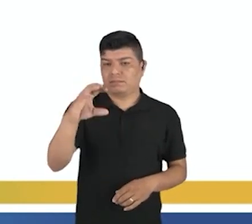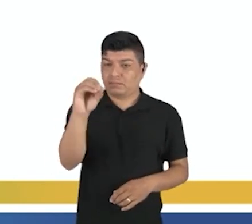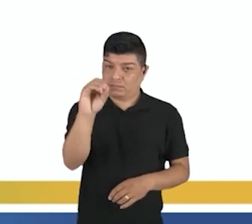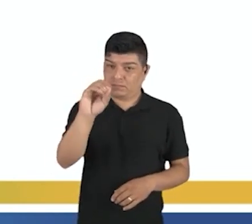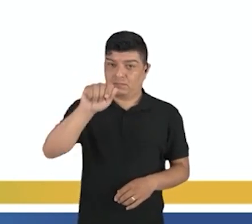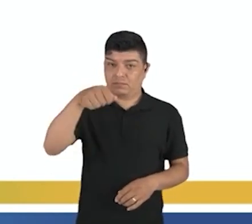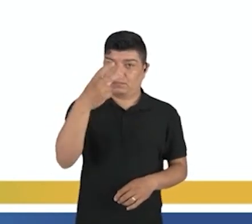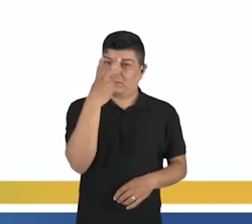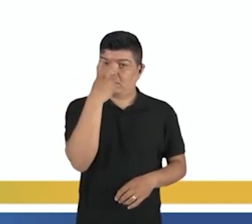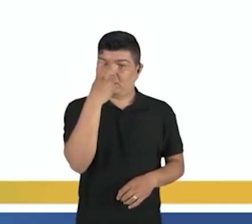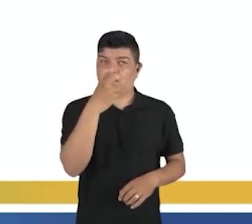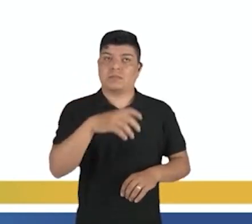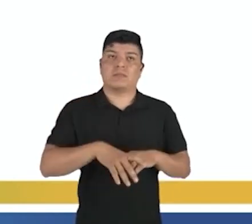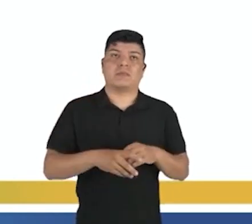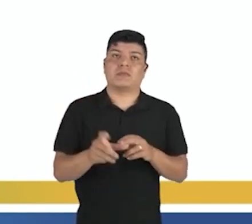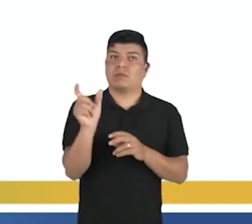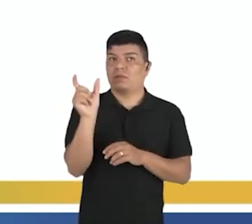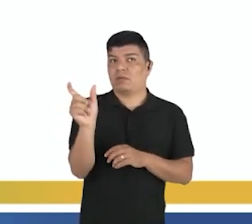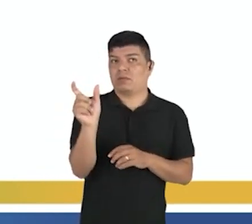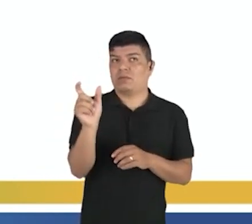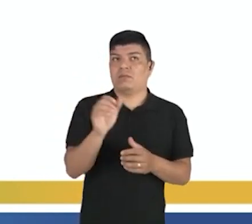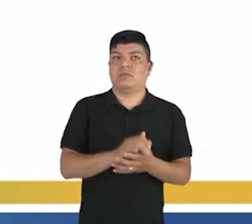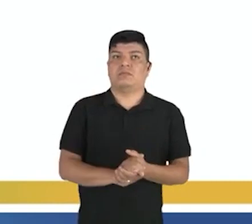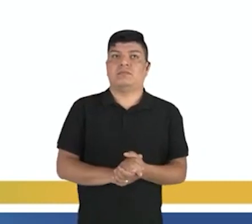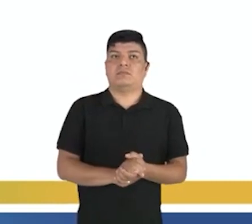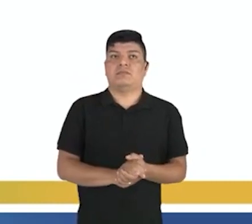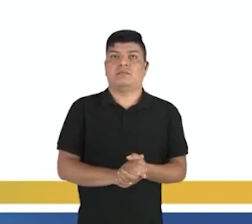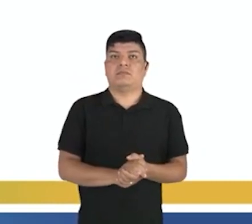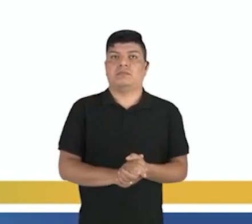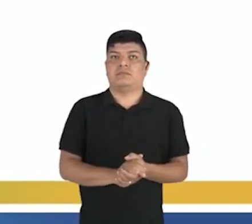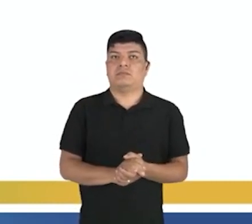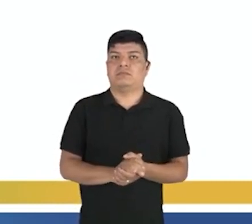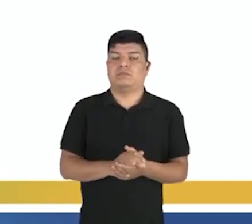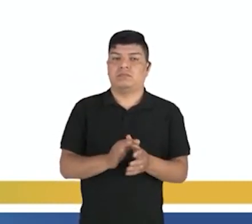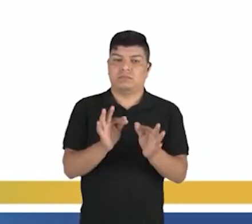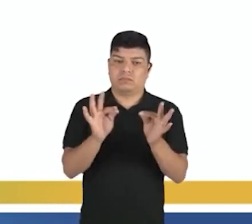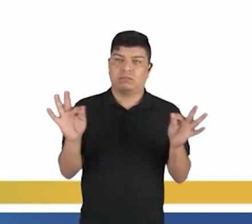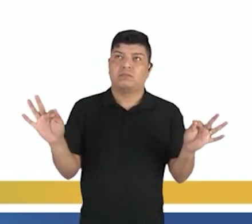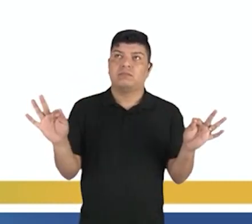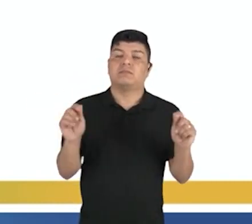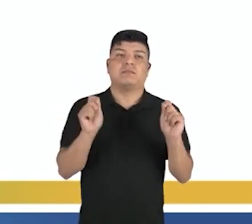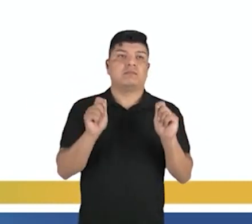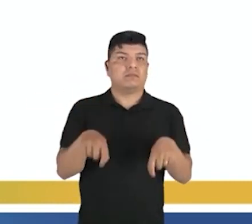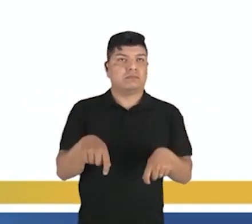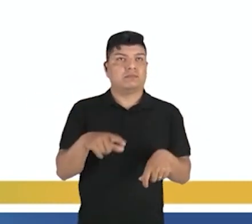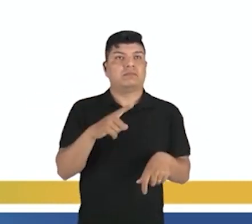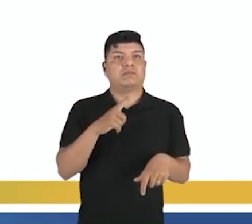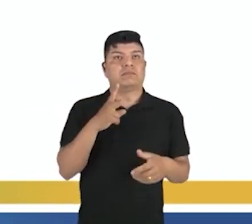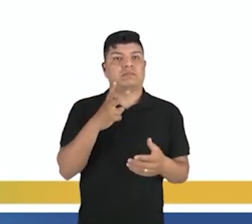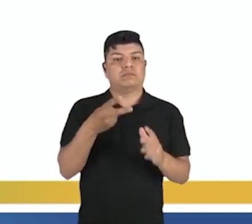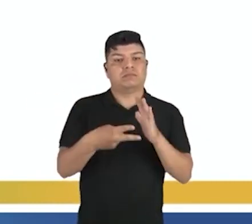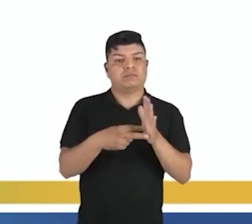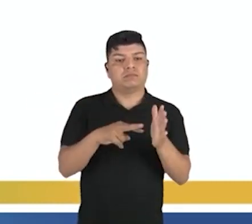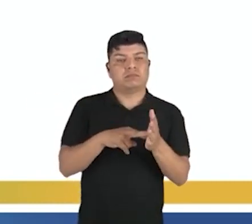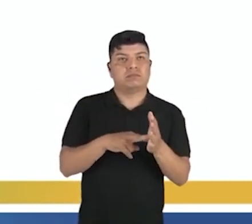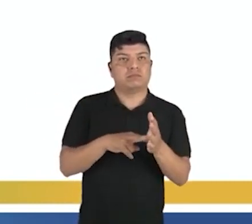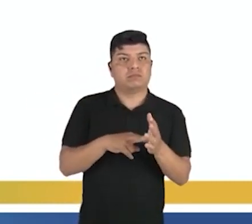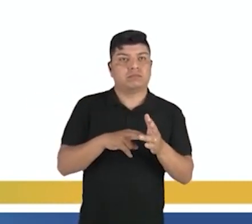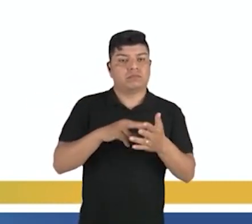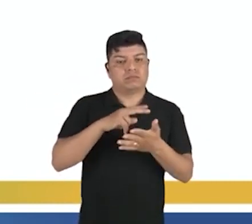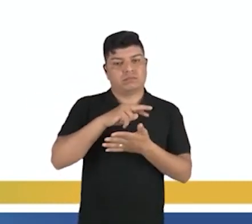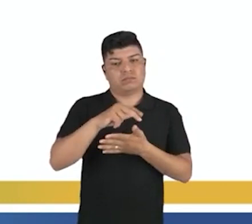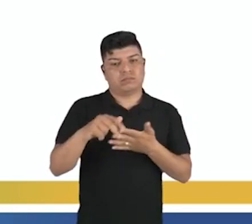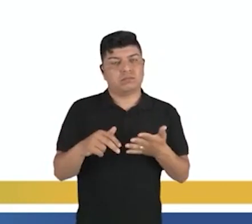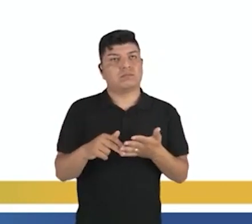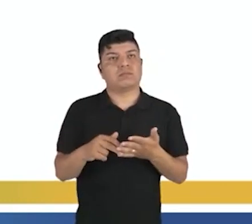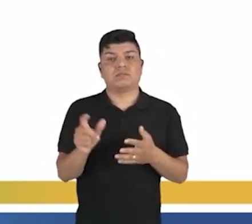em determinado espaço, em determinado canto da frase, ela pode ter sentido muito